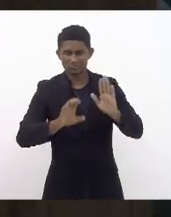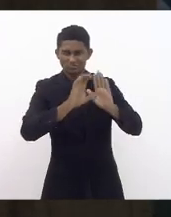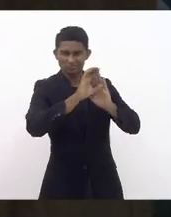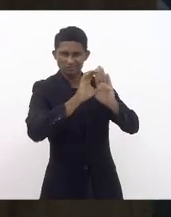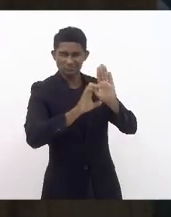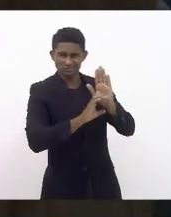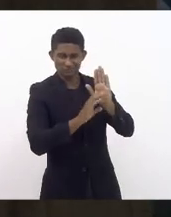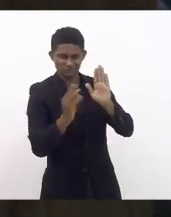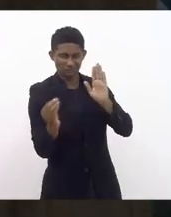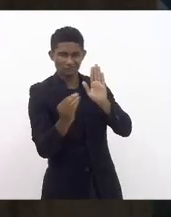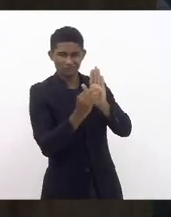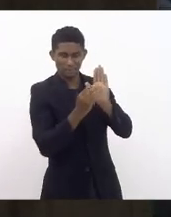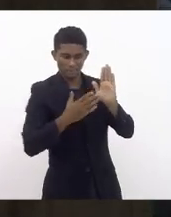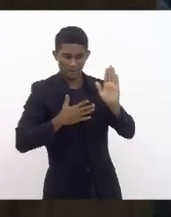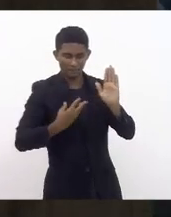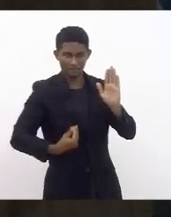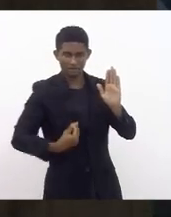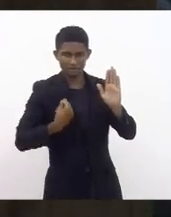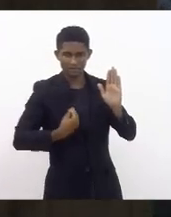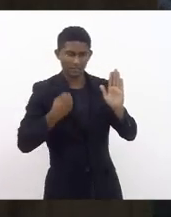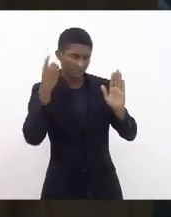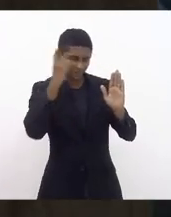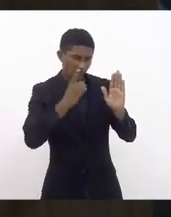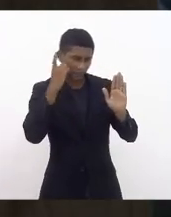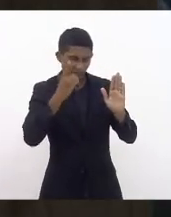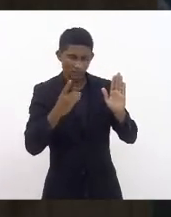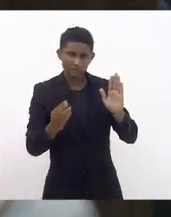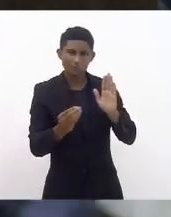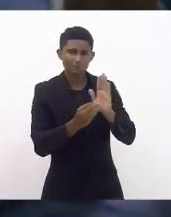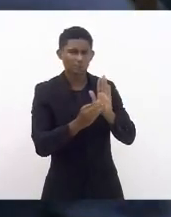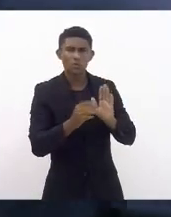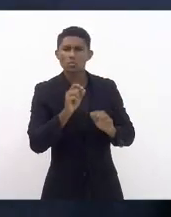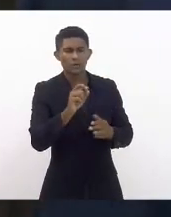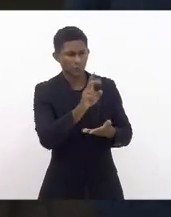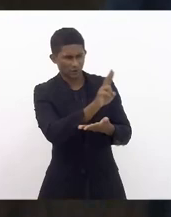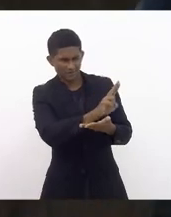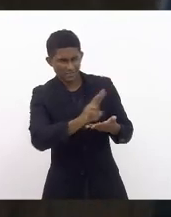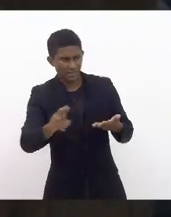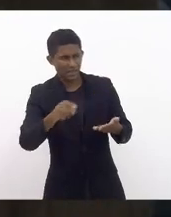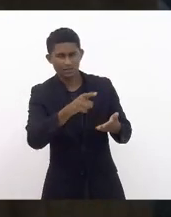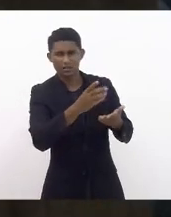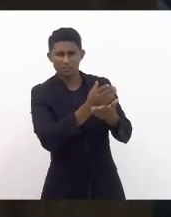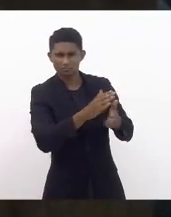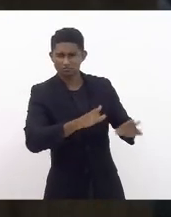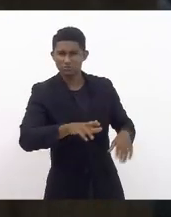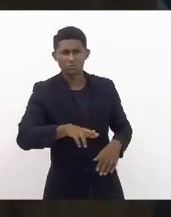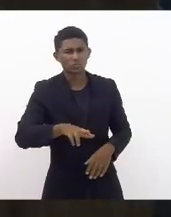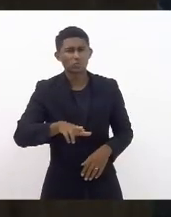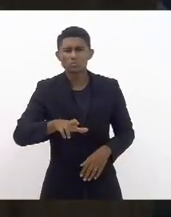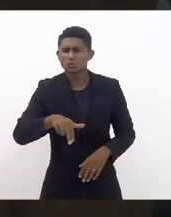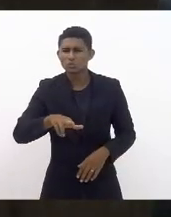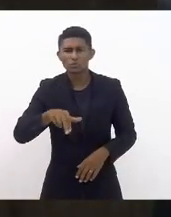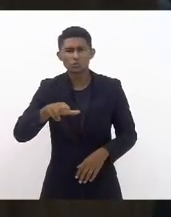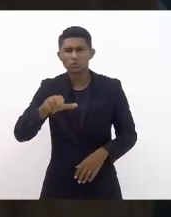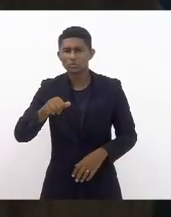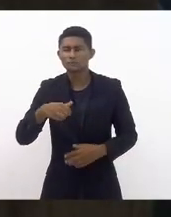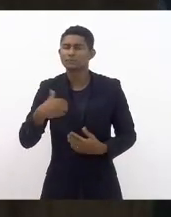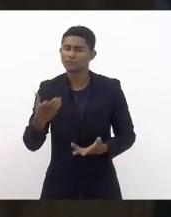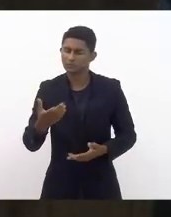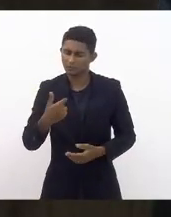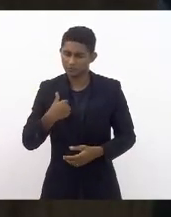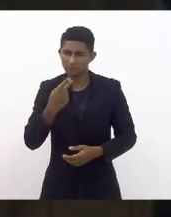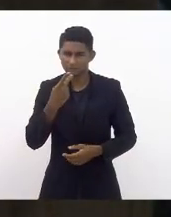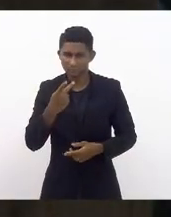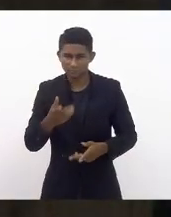de parlamentar a extinção de uma universidade. Assim posto, senhor